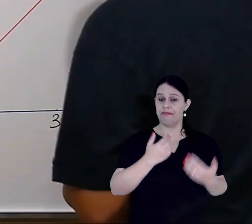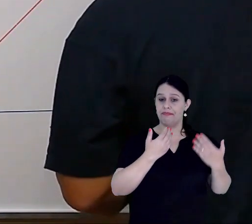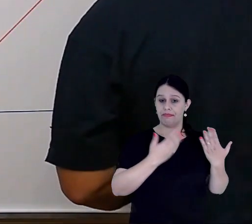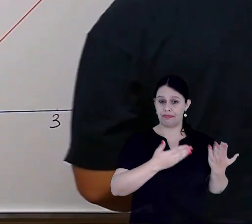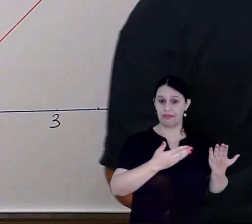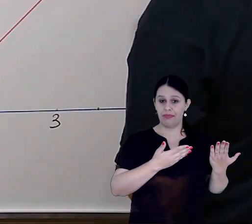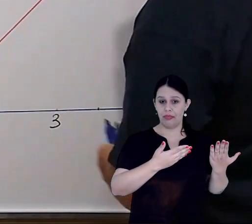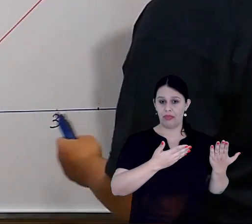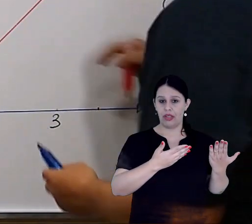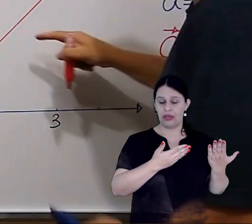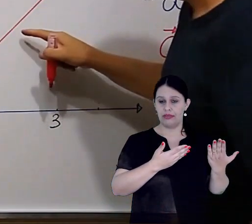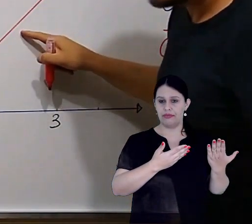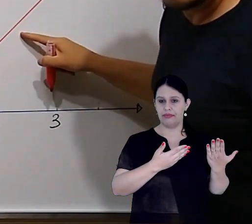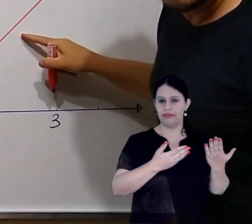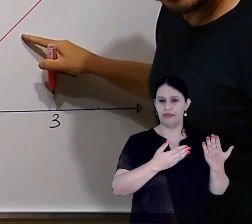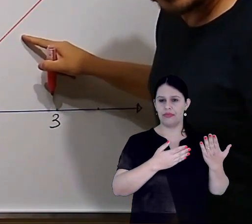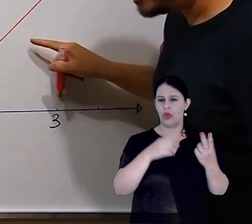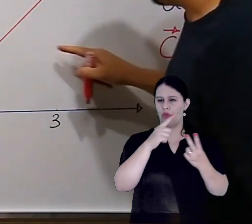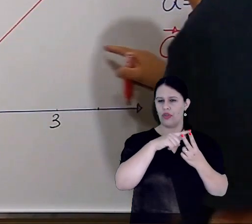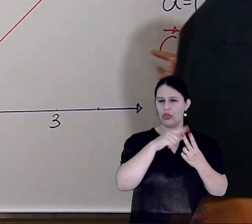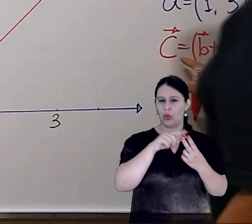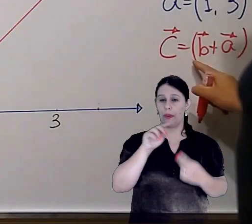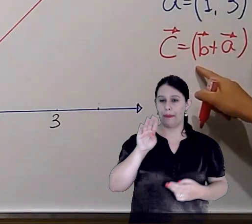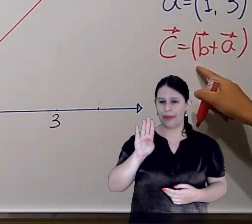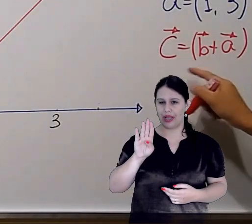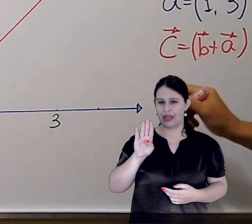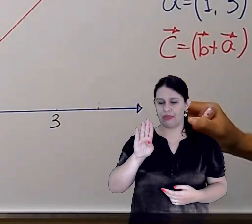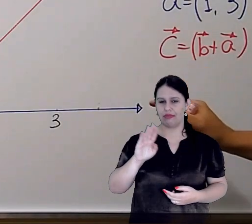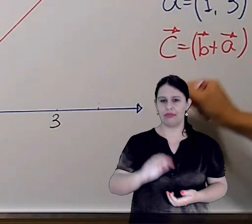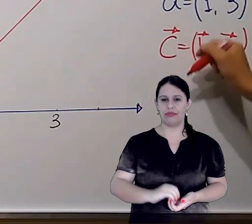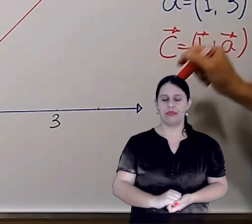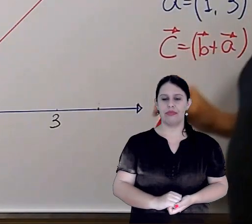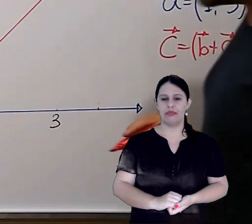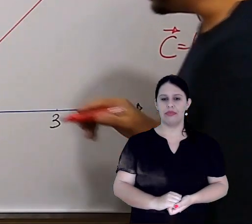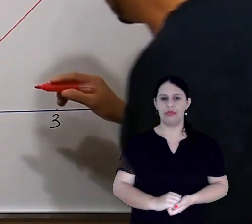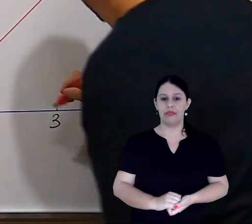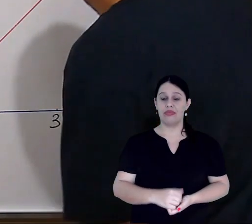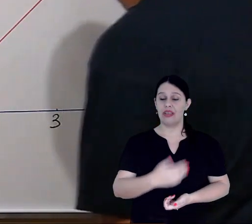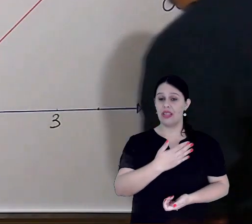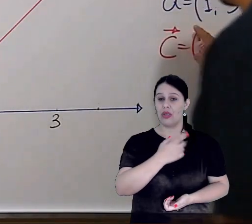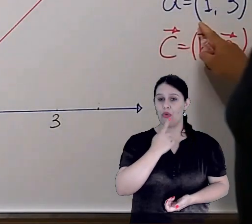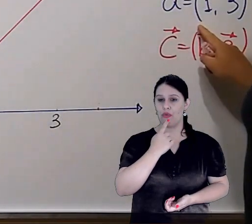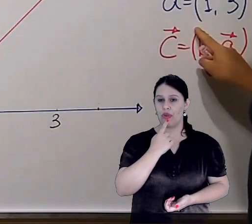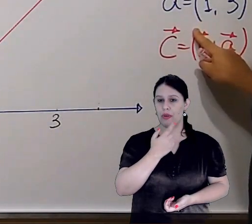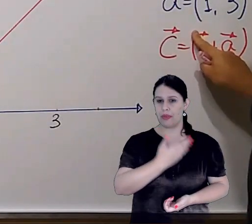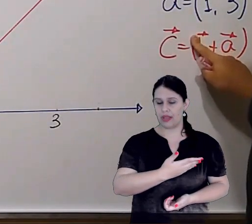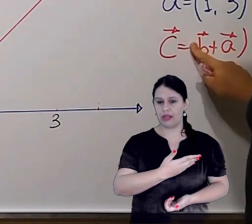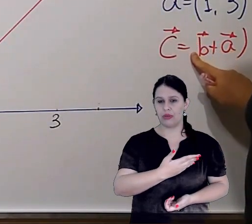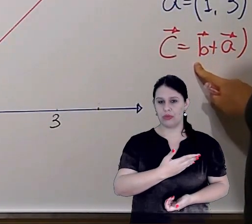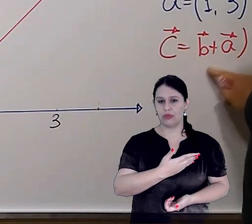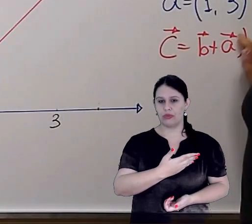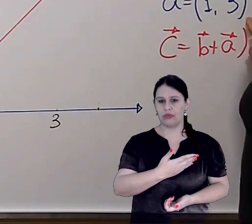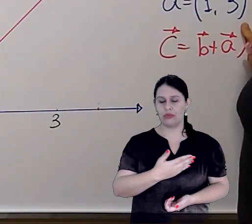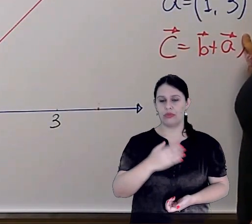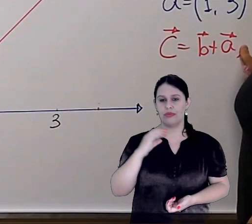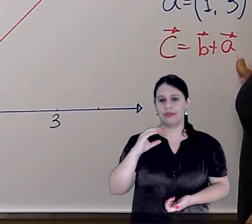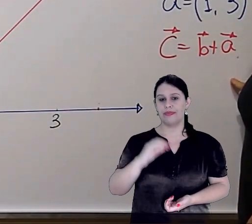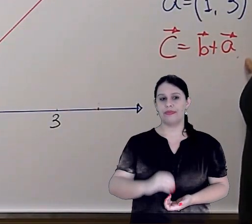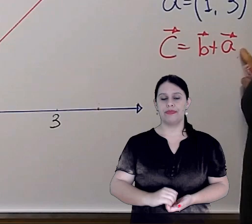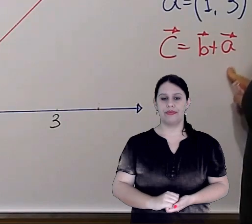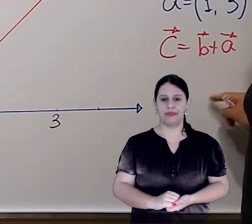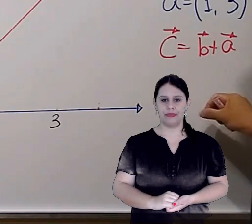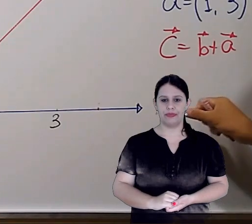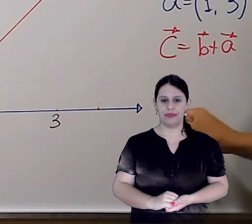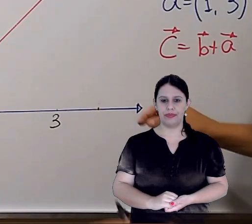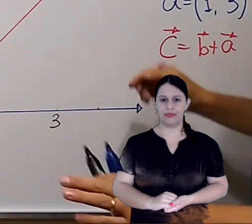B E o vermelhinho É o C Que é o B mais A Nem preciso Desse parênteses aqui, né gente? Entende